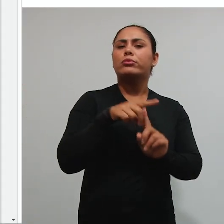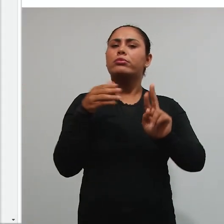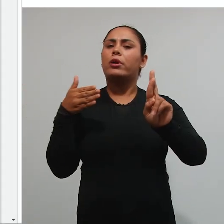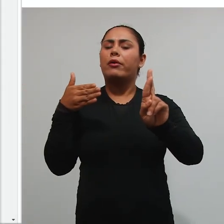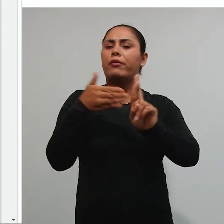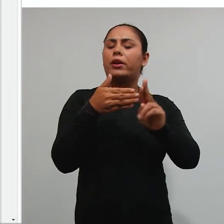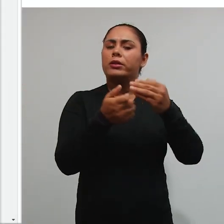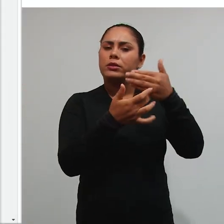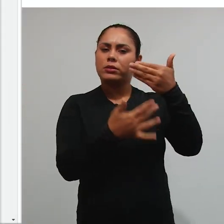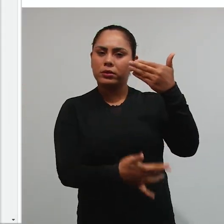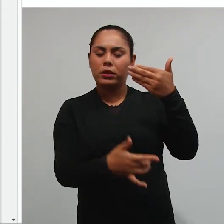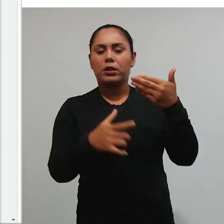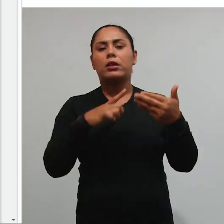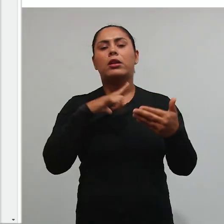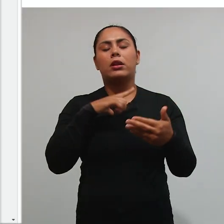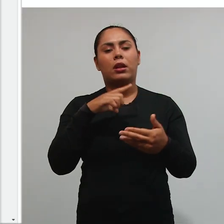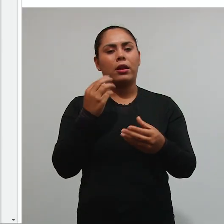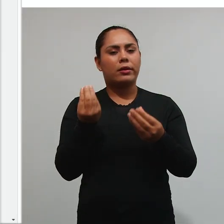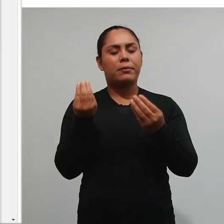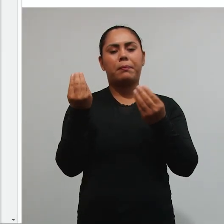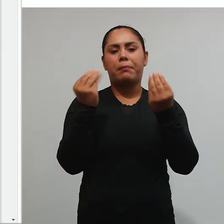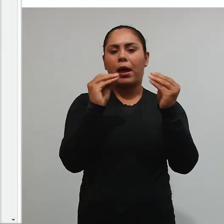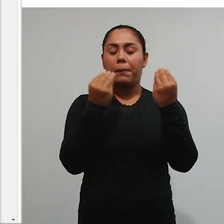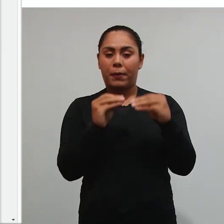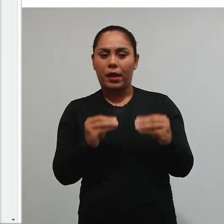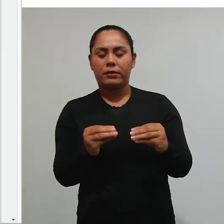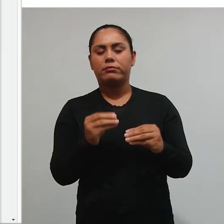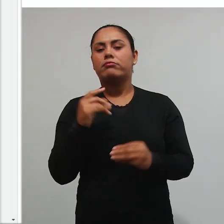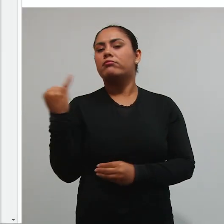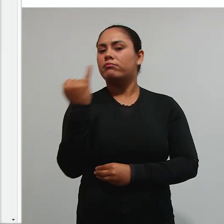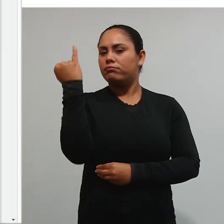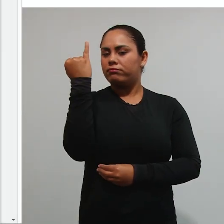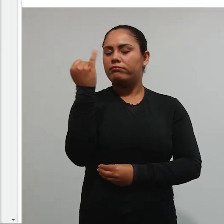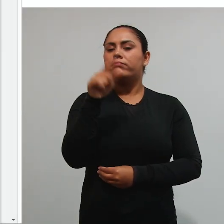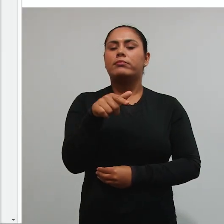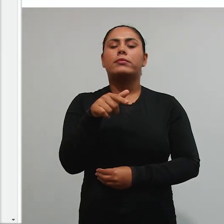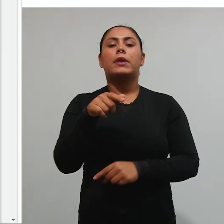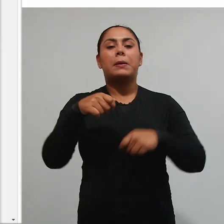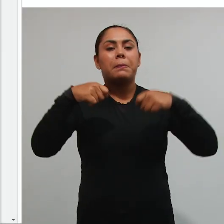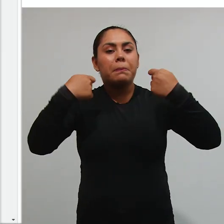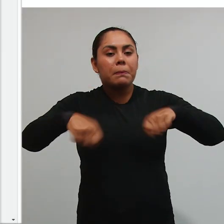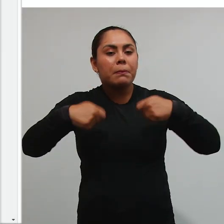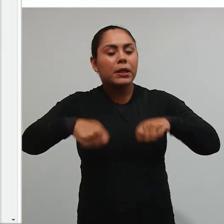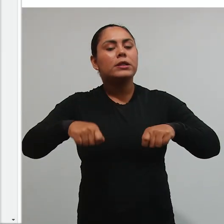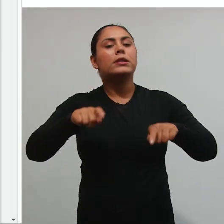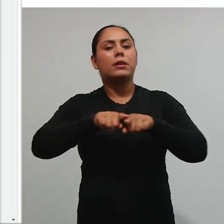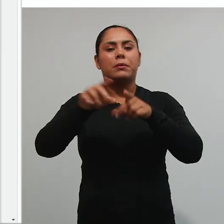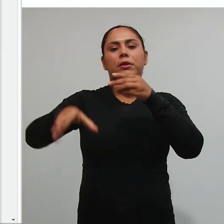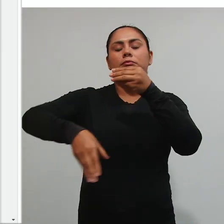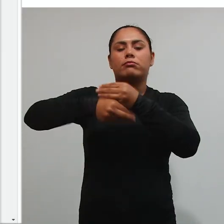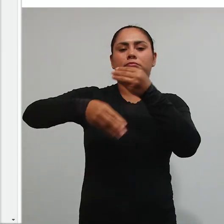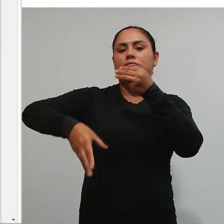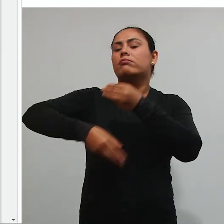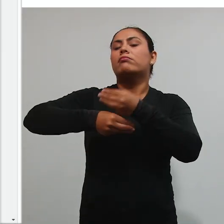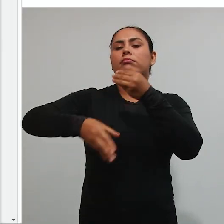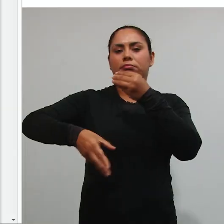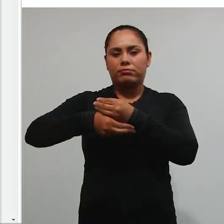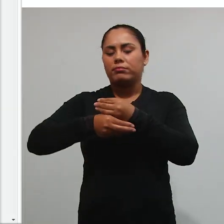olha só, a referência ela é constituída de elementos essenciais e, quando necessário, acrescida de